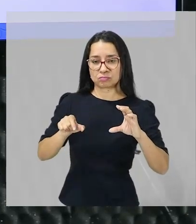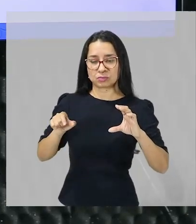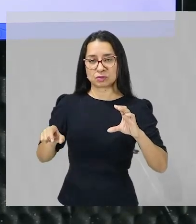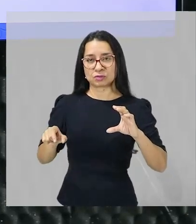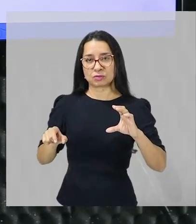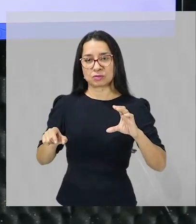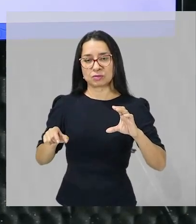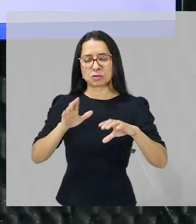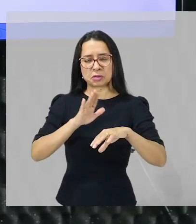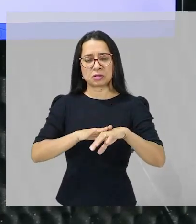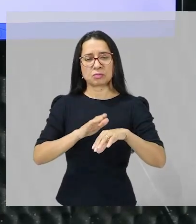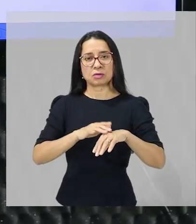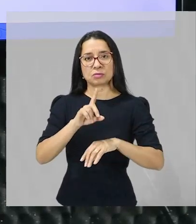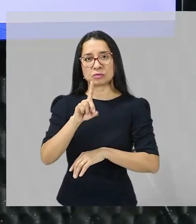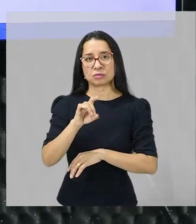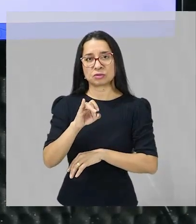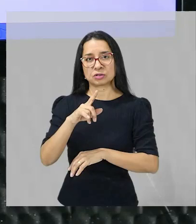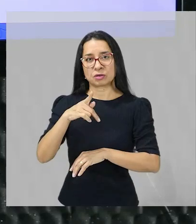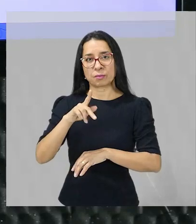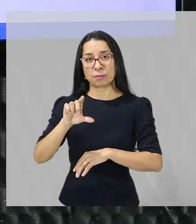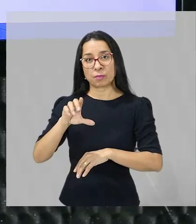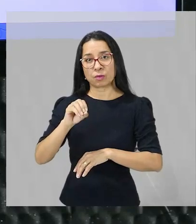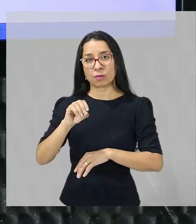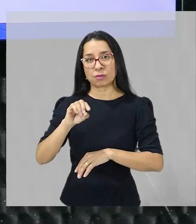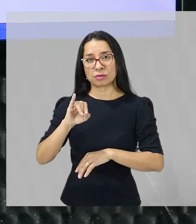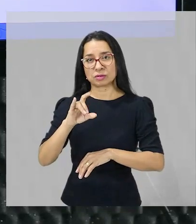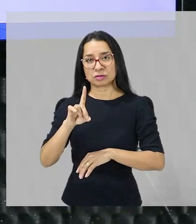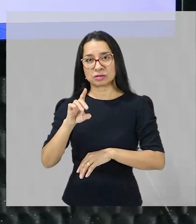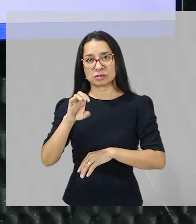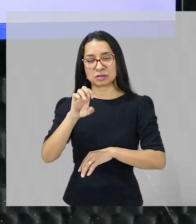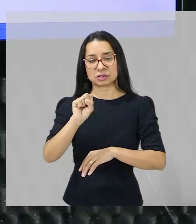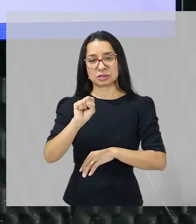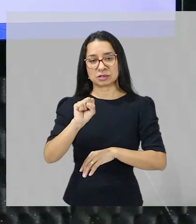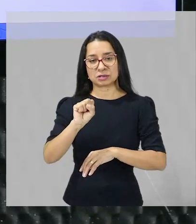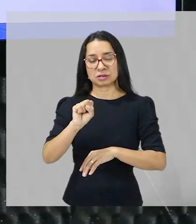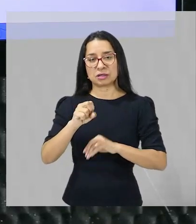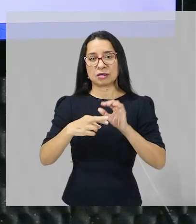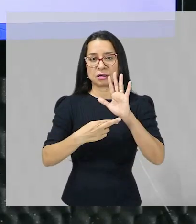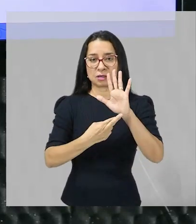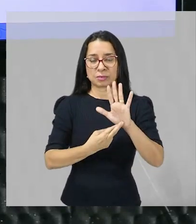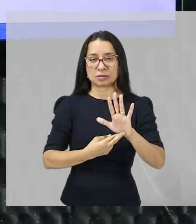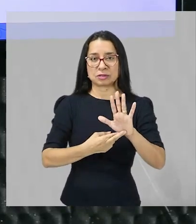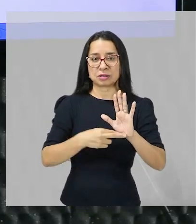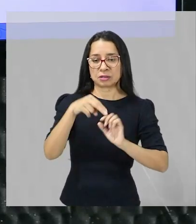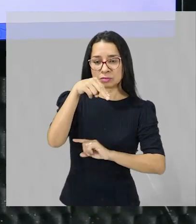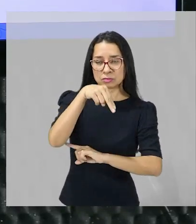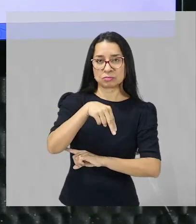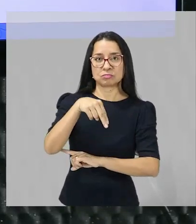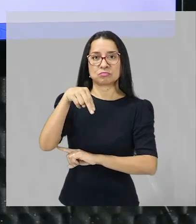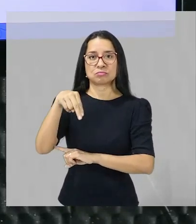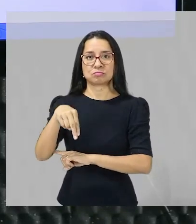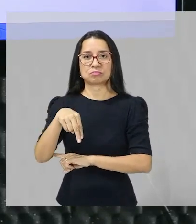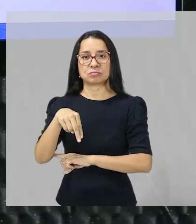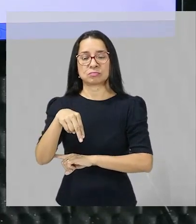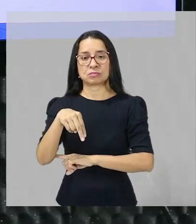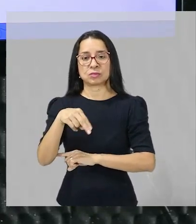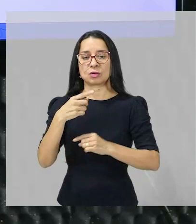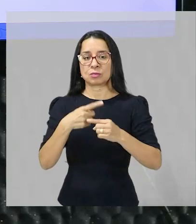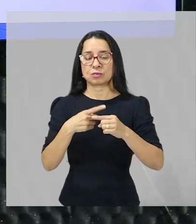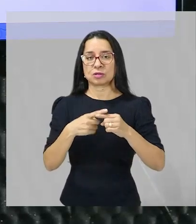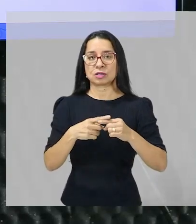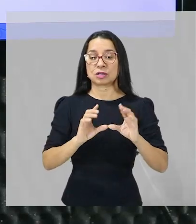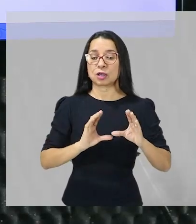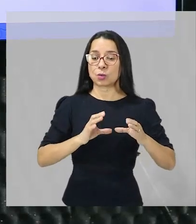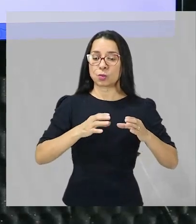diploide. Diploide é representado por 2N, a gente chama que ela é 2N, porque ela tem 2